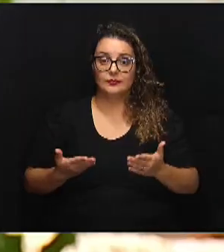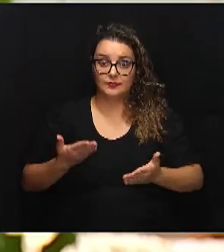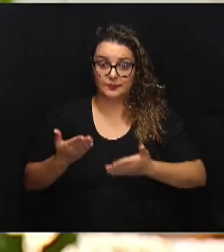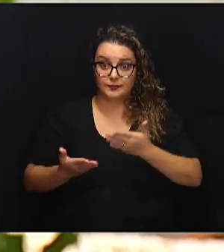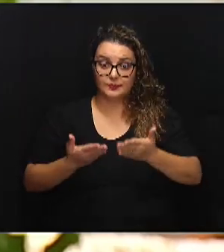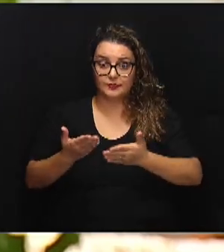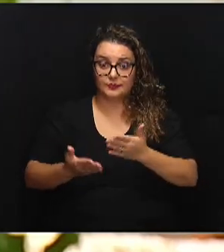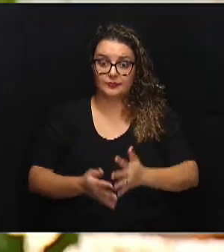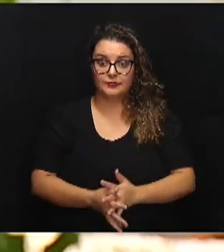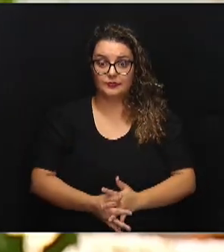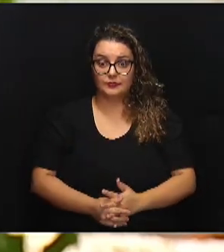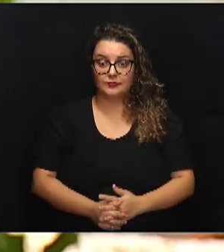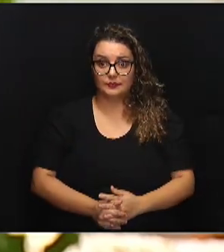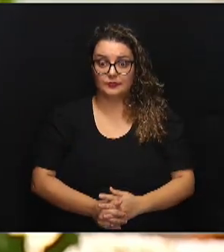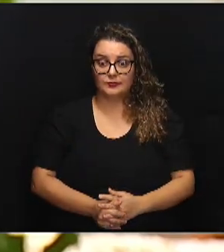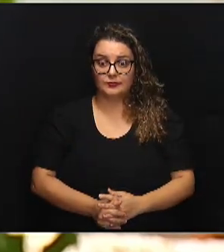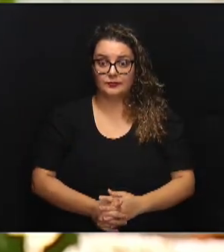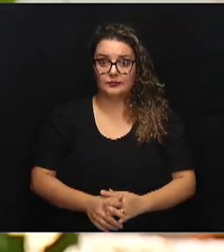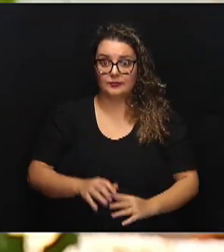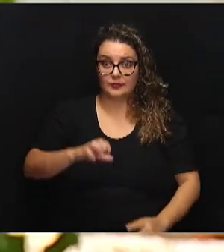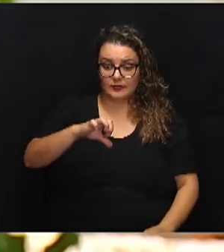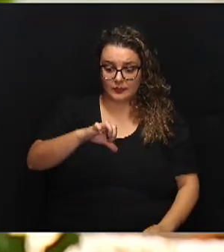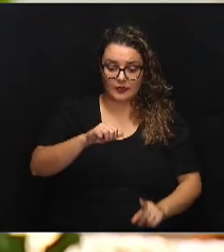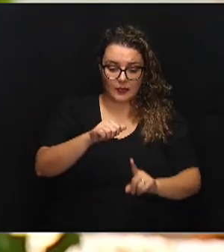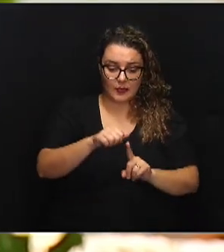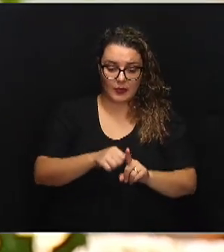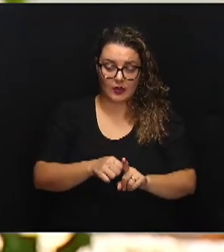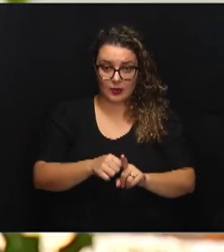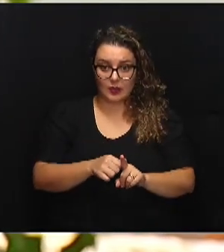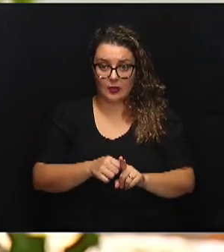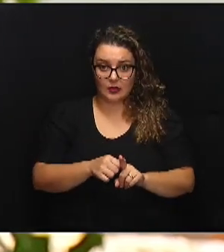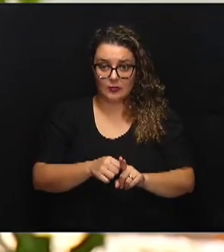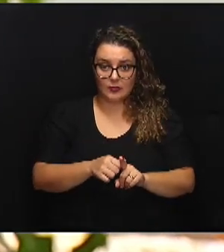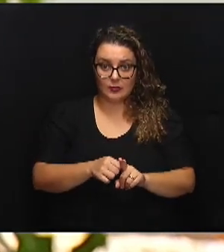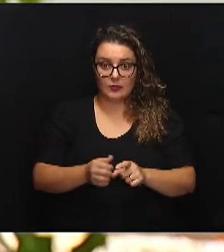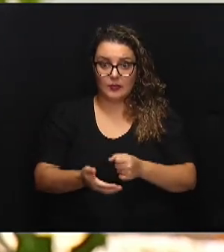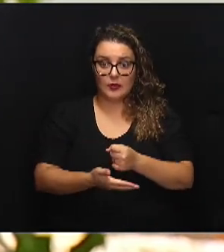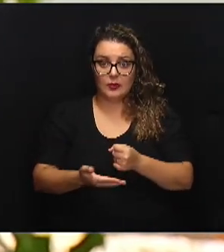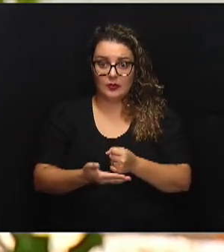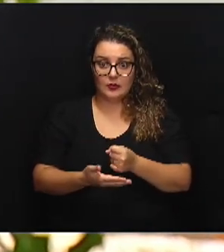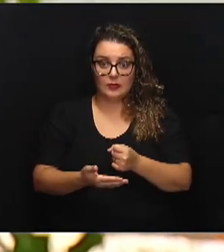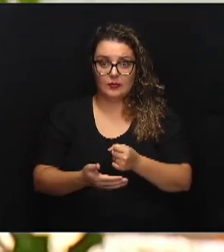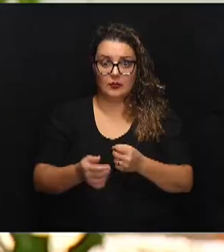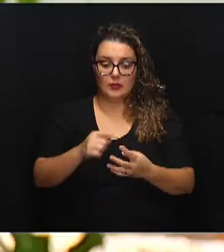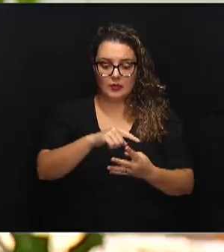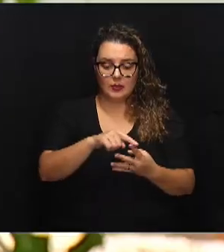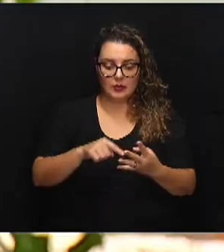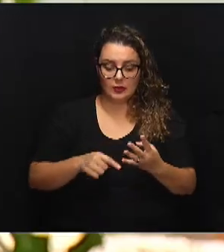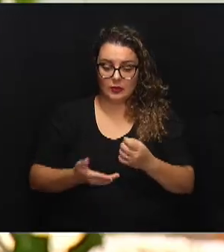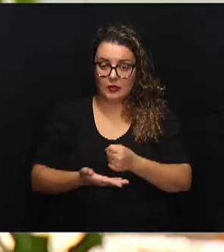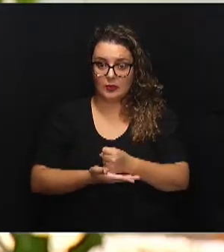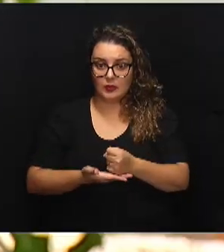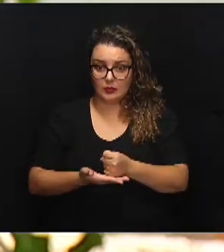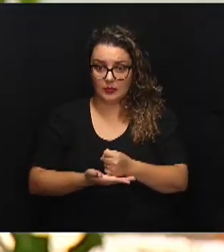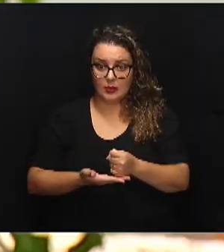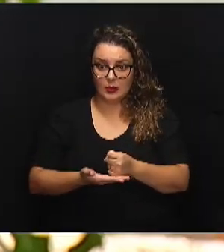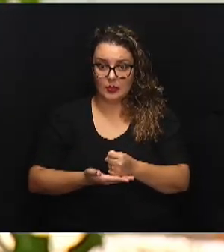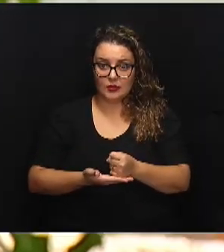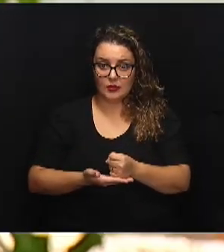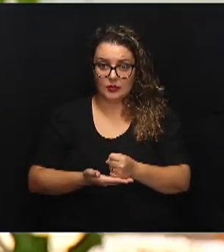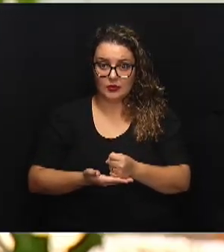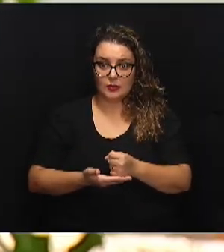tratamento de 9 meses, baseado nos 4 pilares, né,